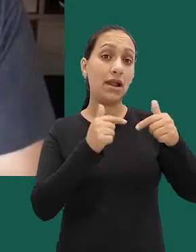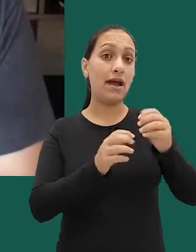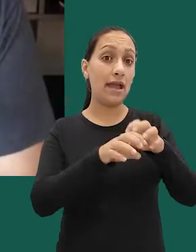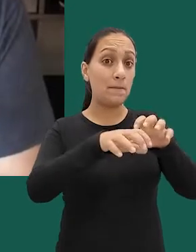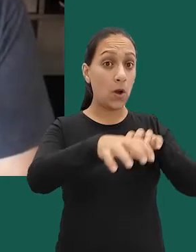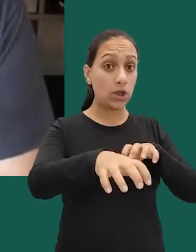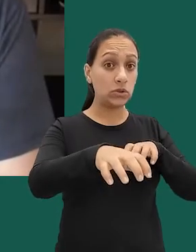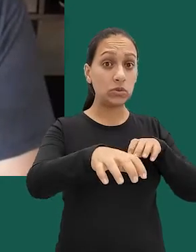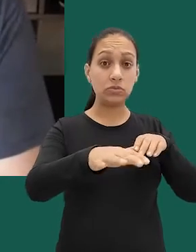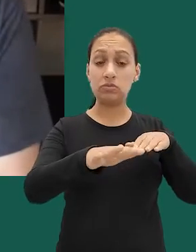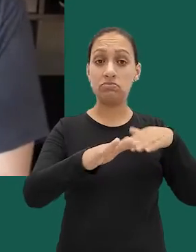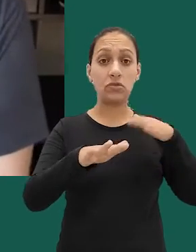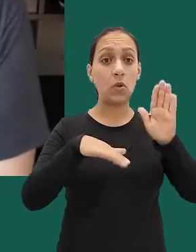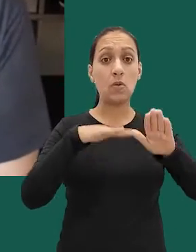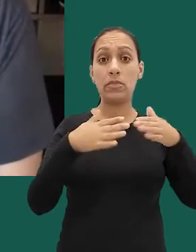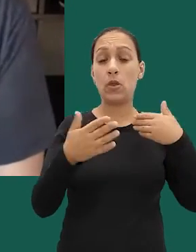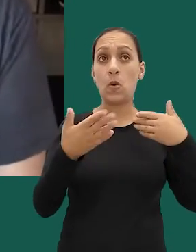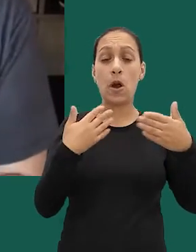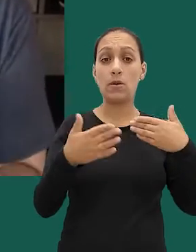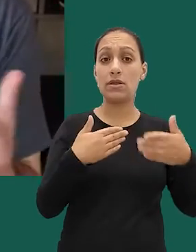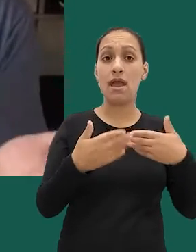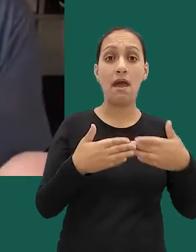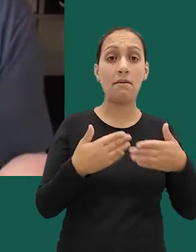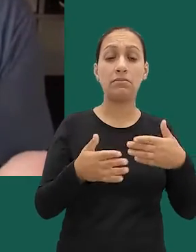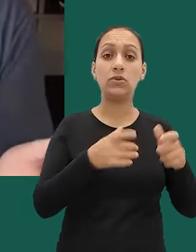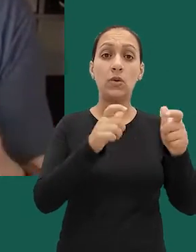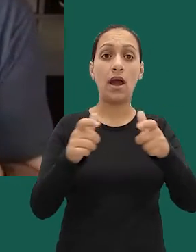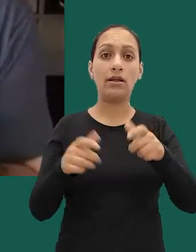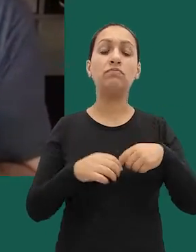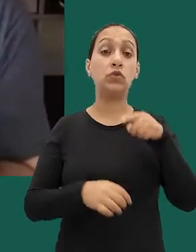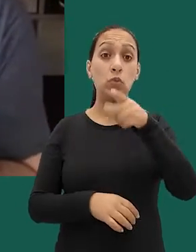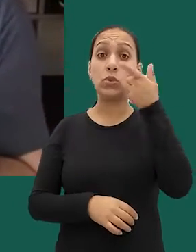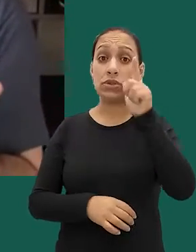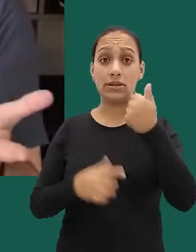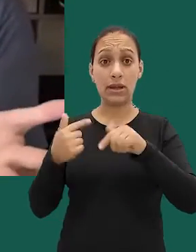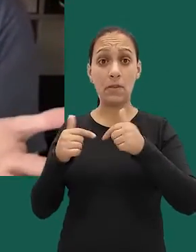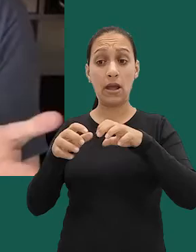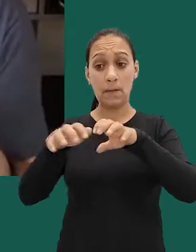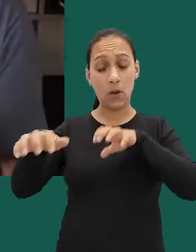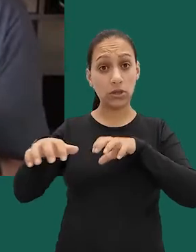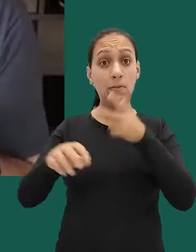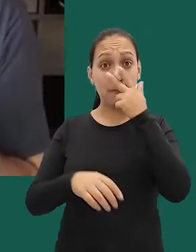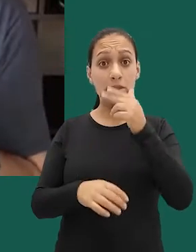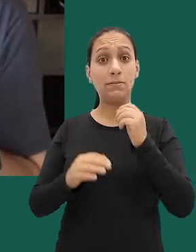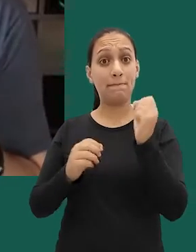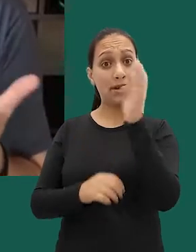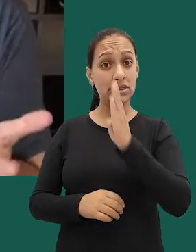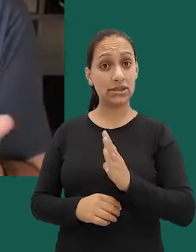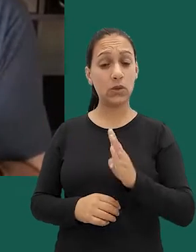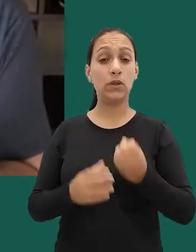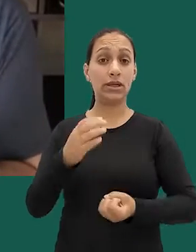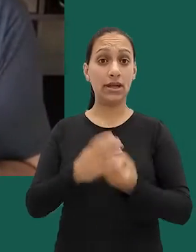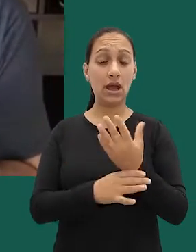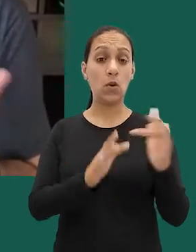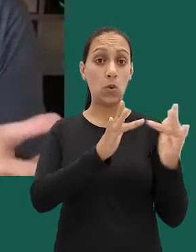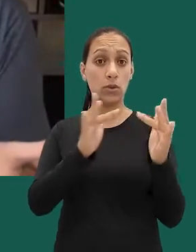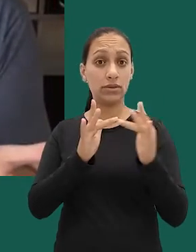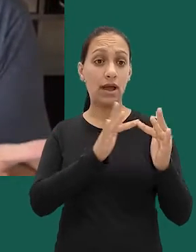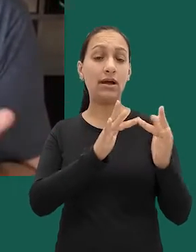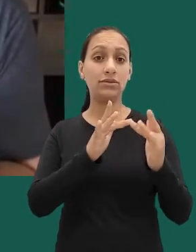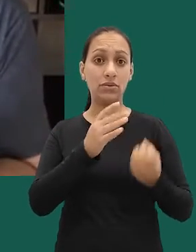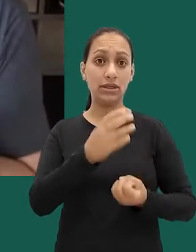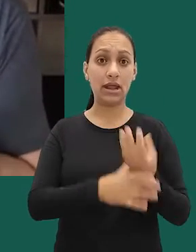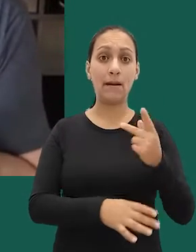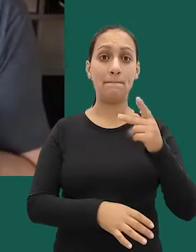essa é uma das formas que você conseguir trabalhar remoto, mesmo no Brasil, e começar a criar um seu networking, começar a criar seu